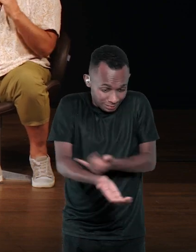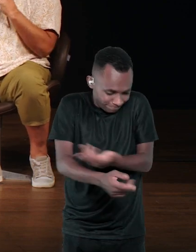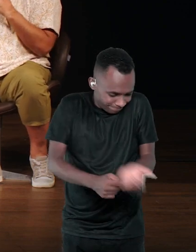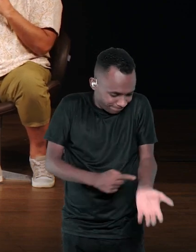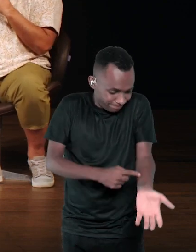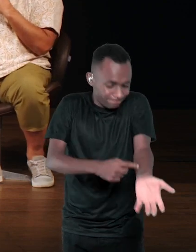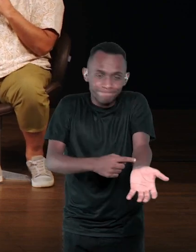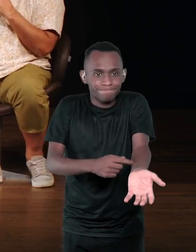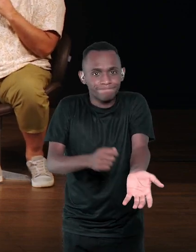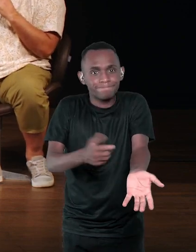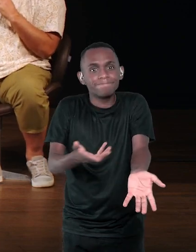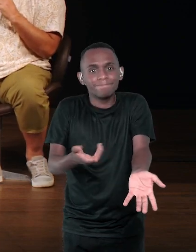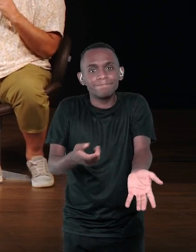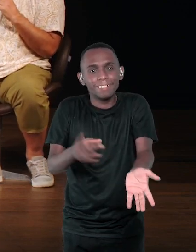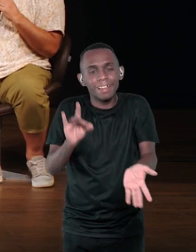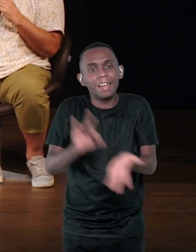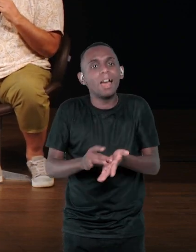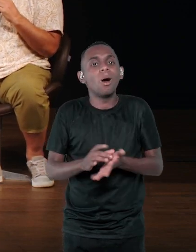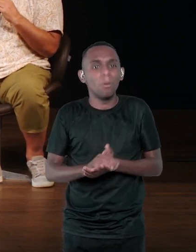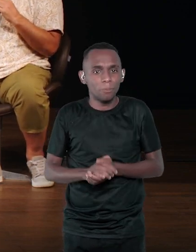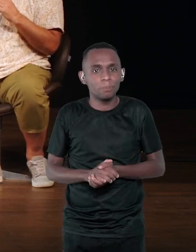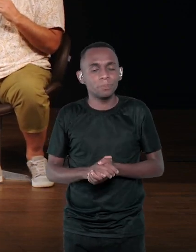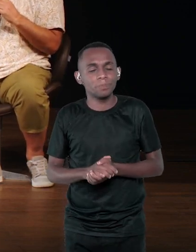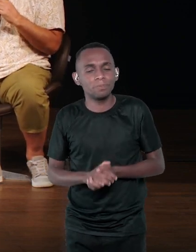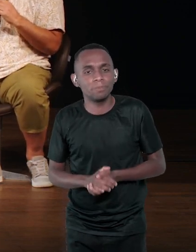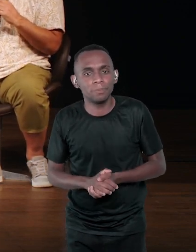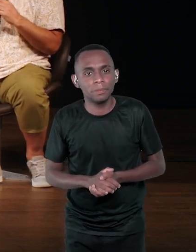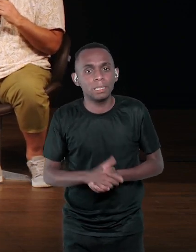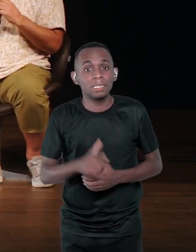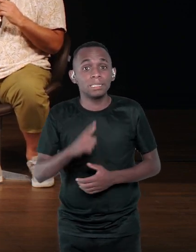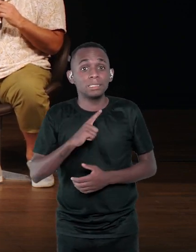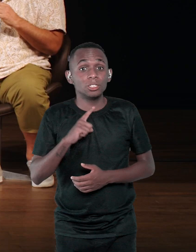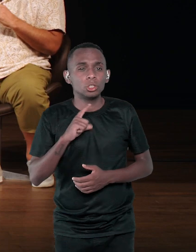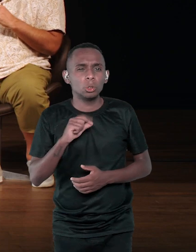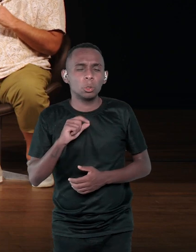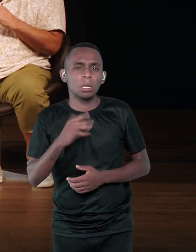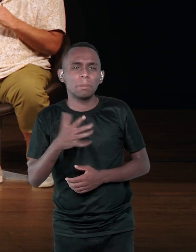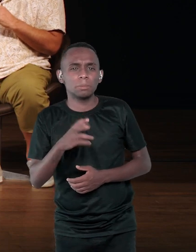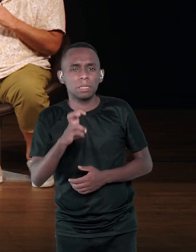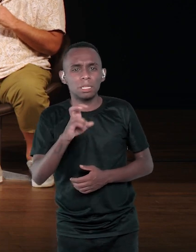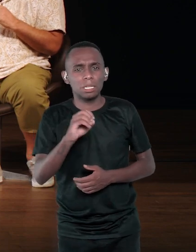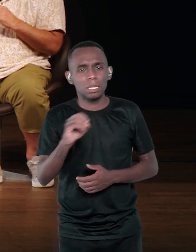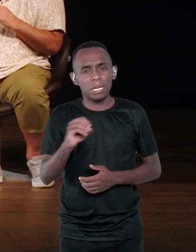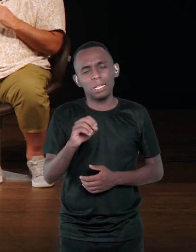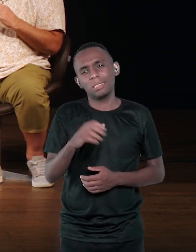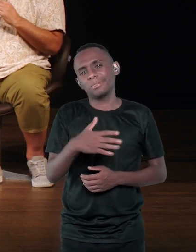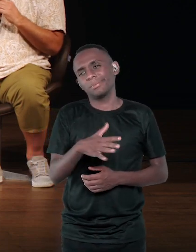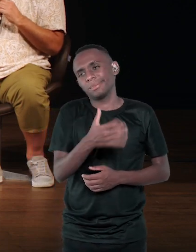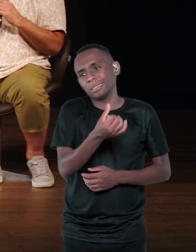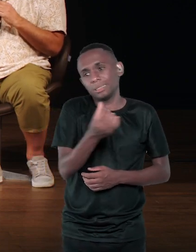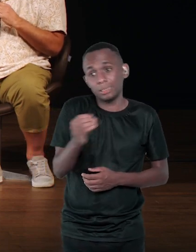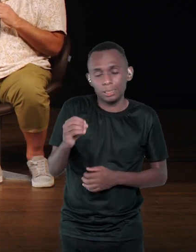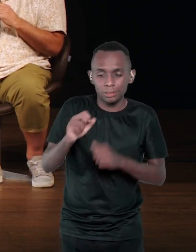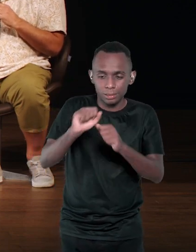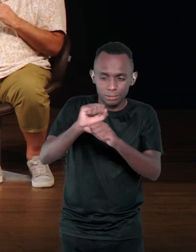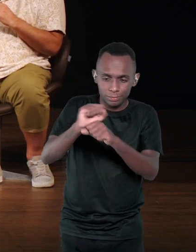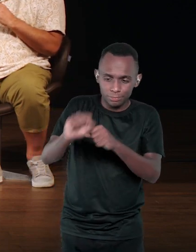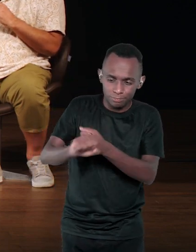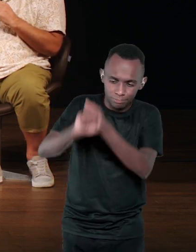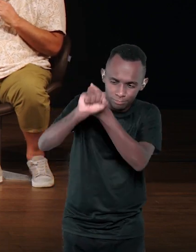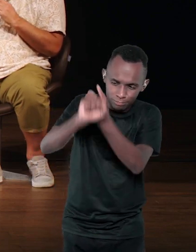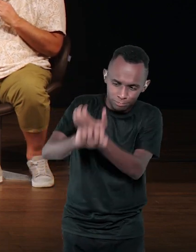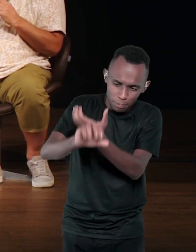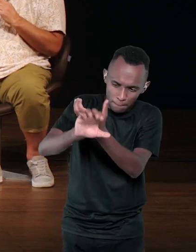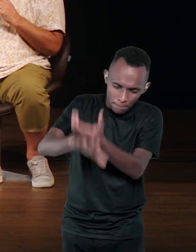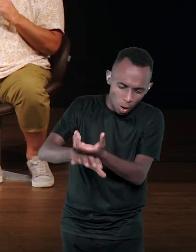fazer, tenta. E aí tinha 500, 600 pessoas jogando uma luz nas Elza Soares em